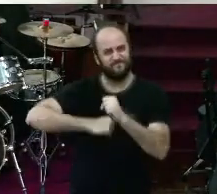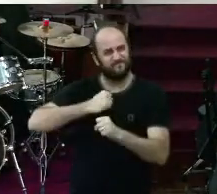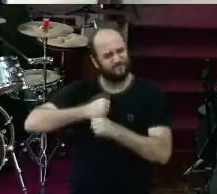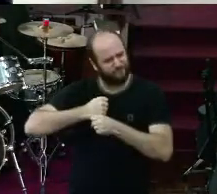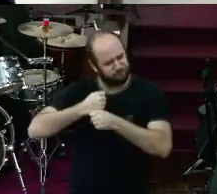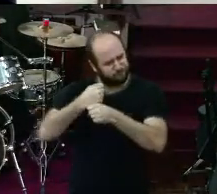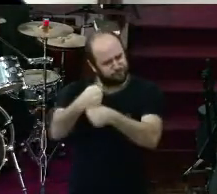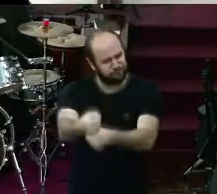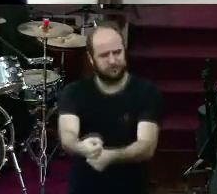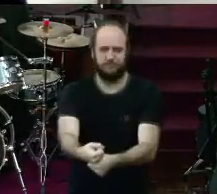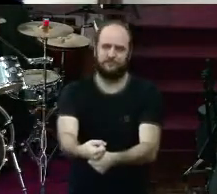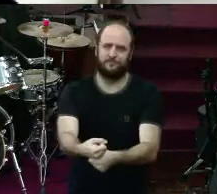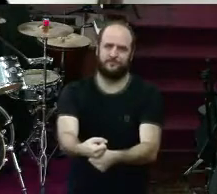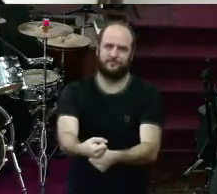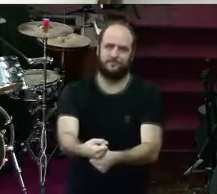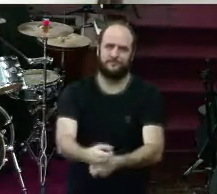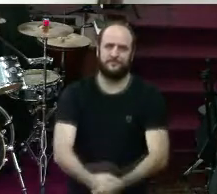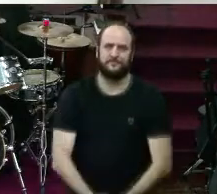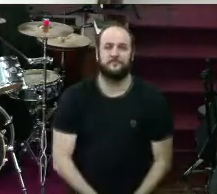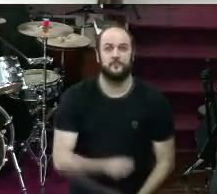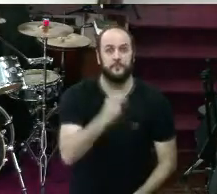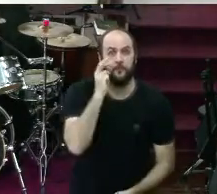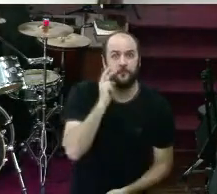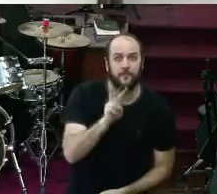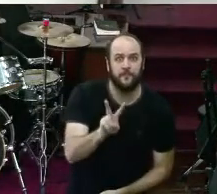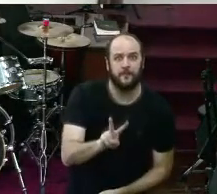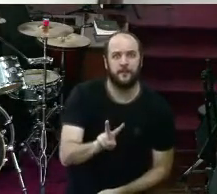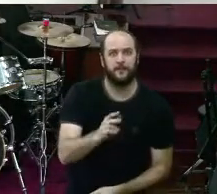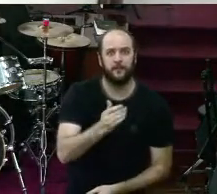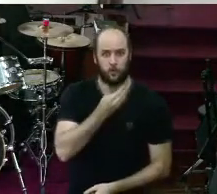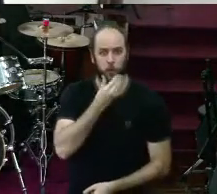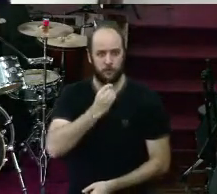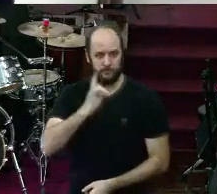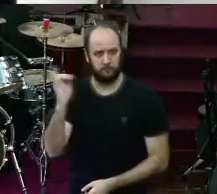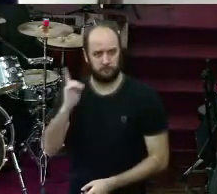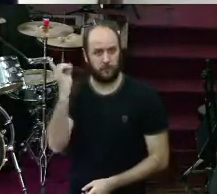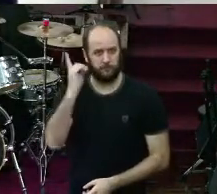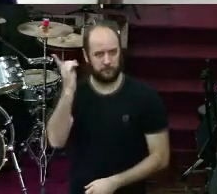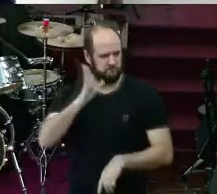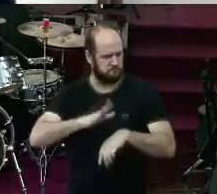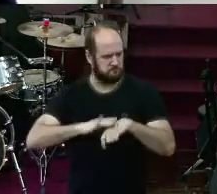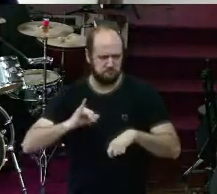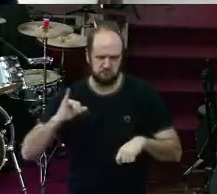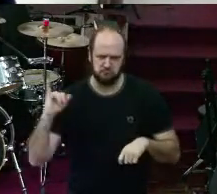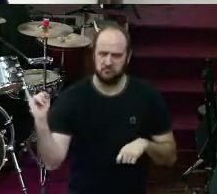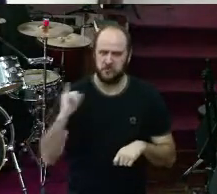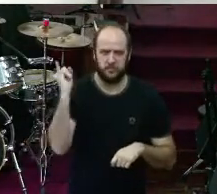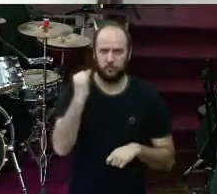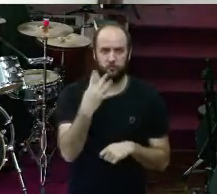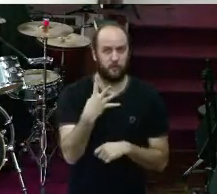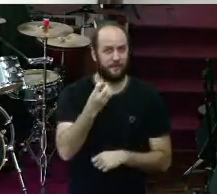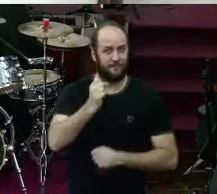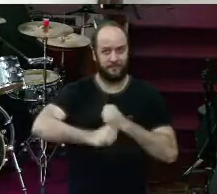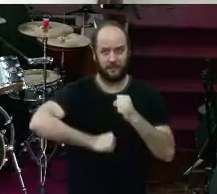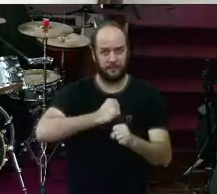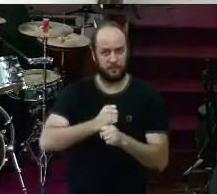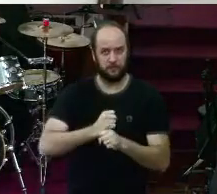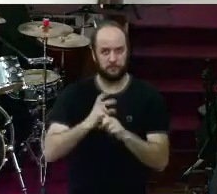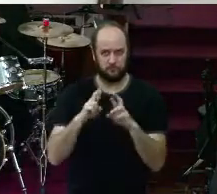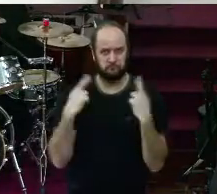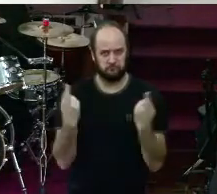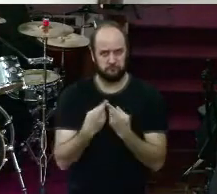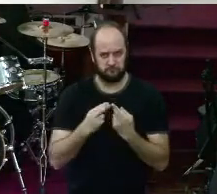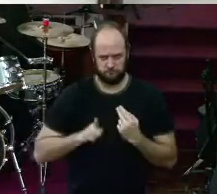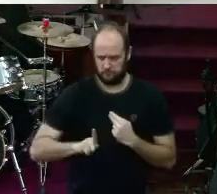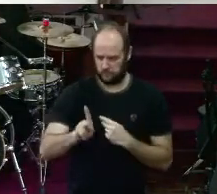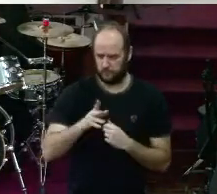Judá. Olha só, irmãos, nós temos o Davi, o rei mais importante, 40 anos de reinado. Nós